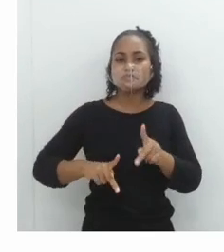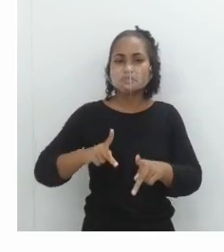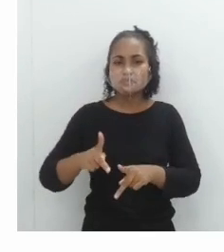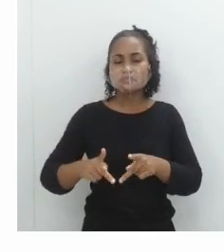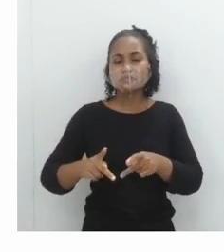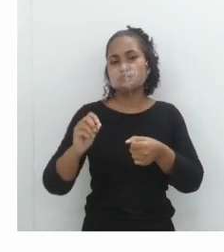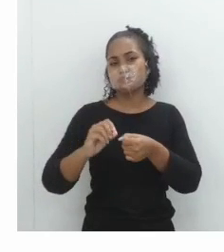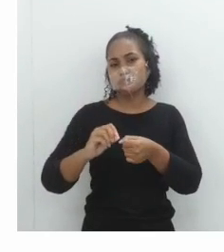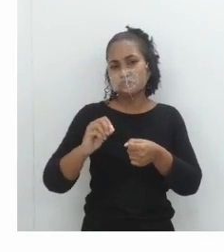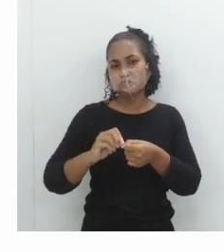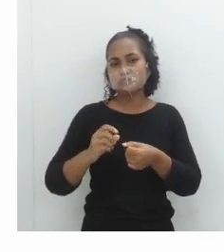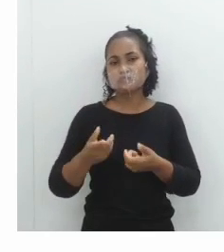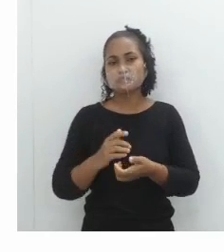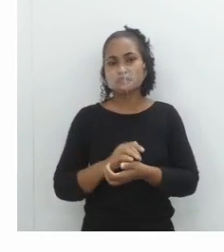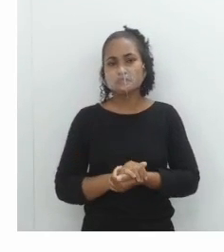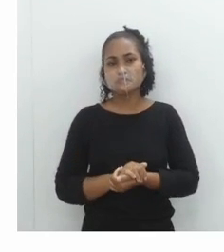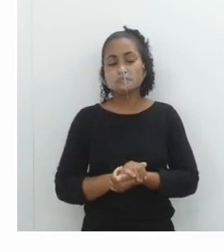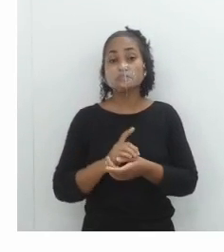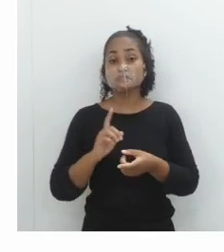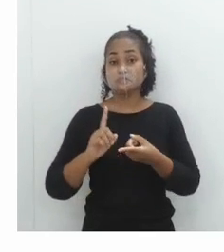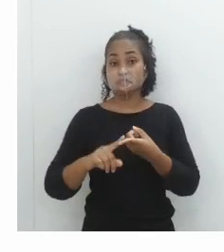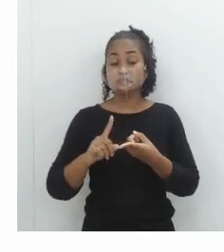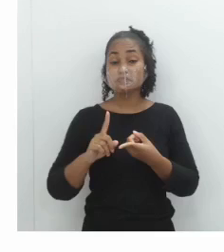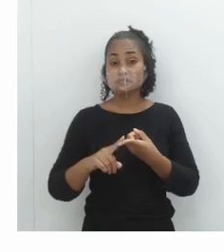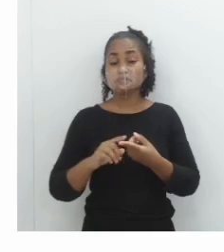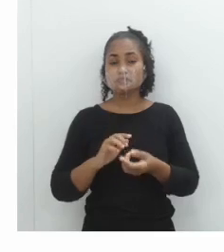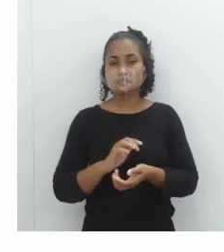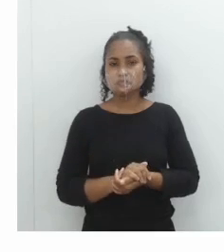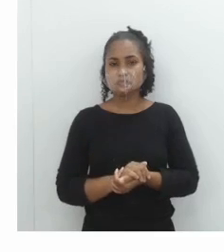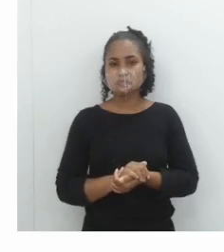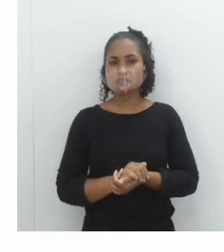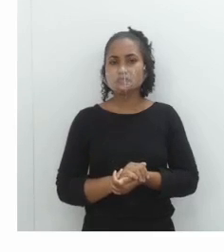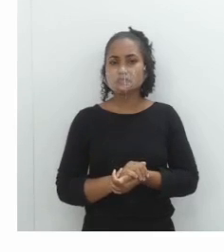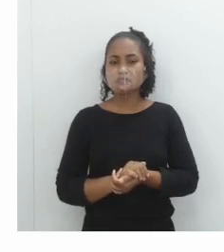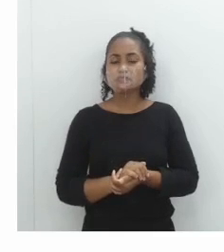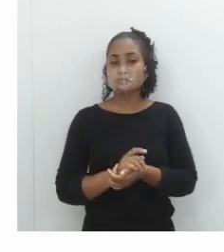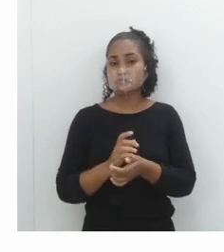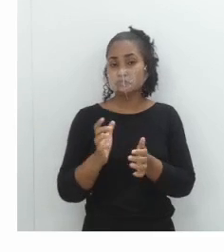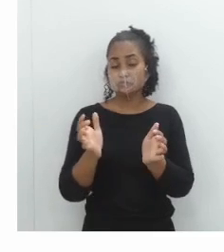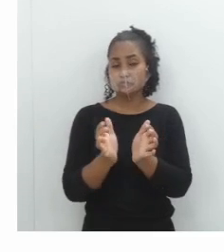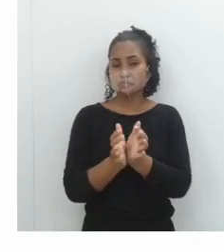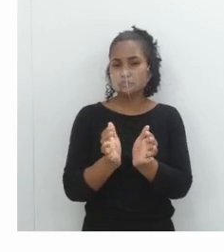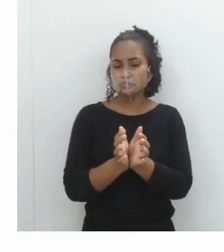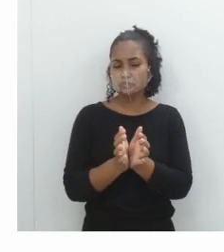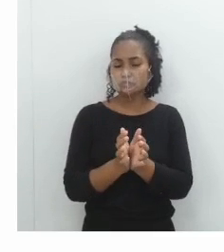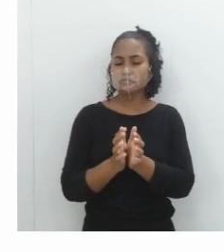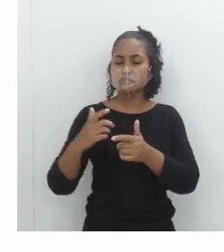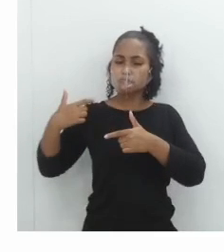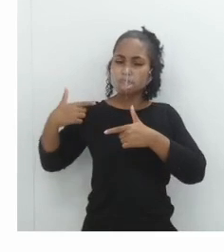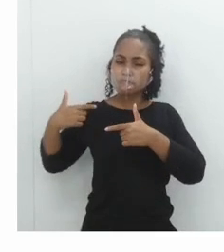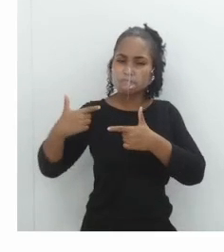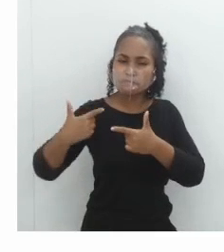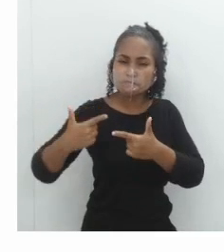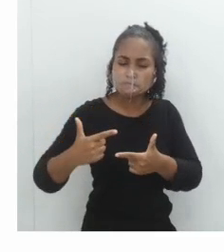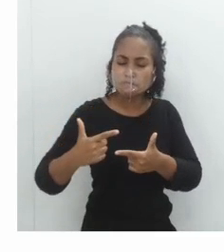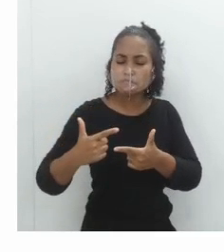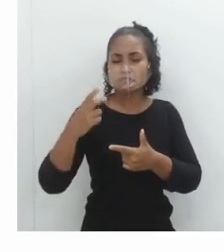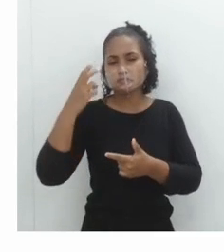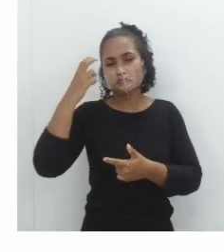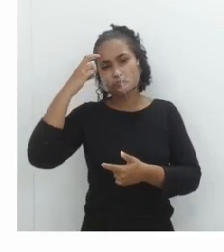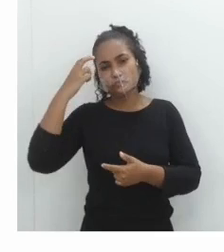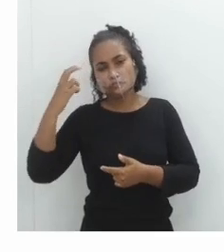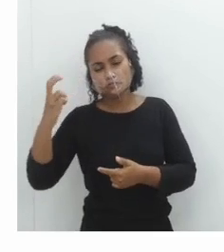eles faziam e traziam consigo mesmo, dentro da sua ancestralidade e da sua